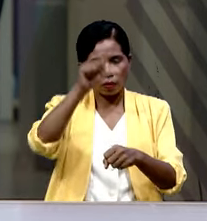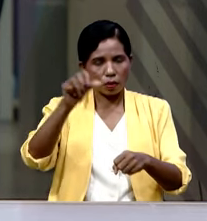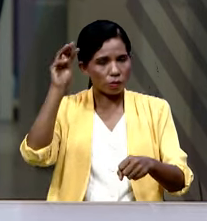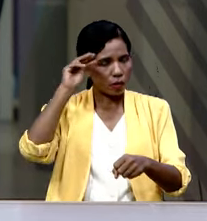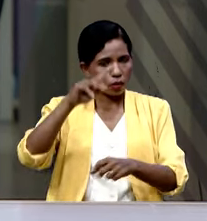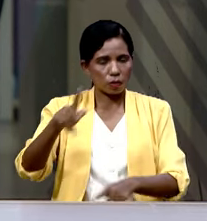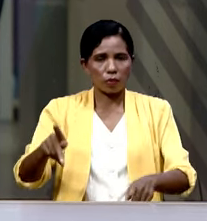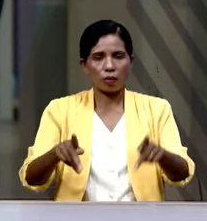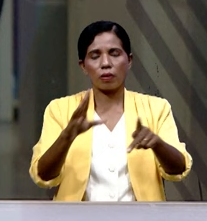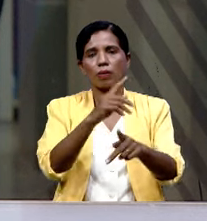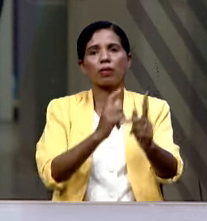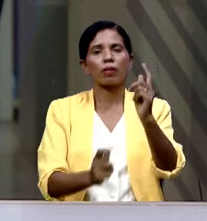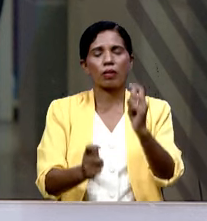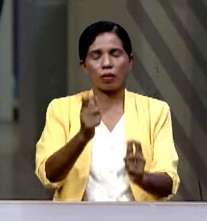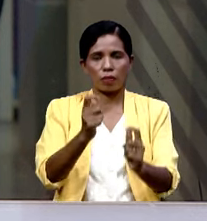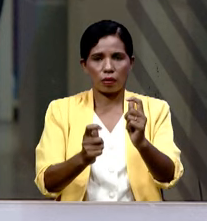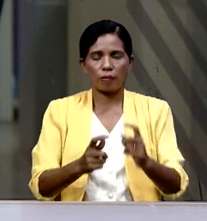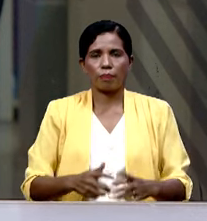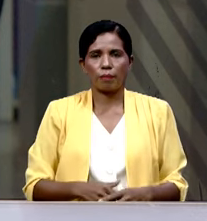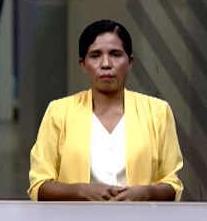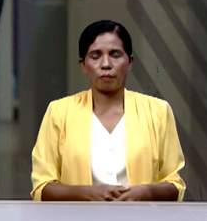no Tribunal.